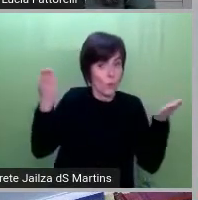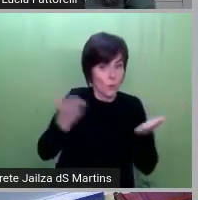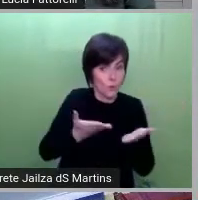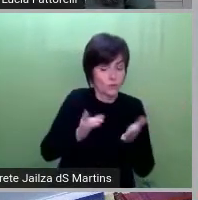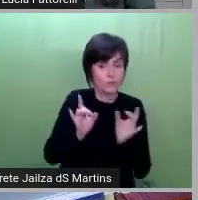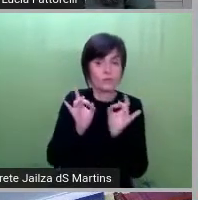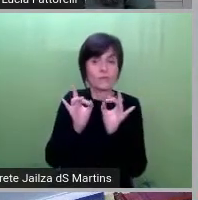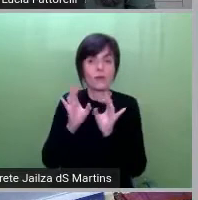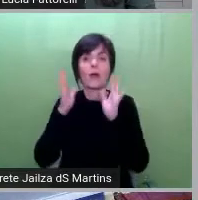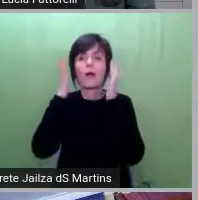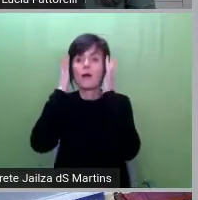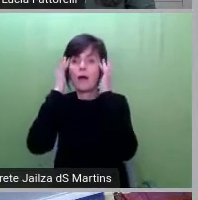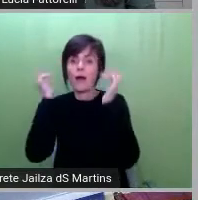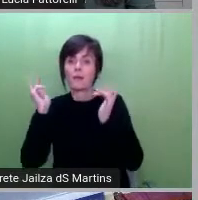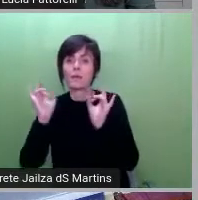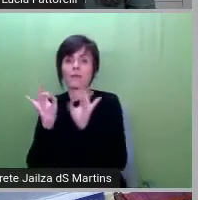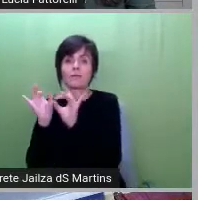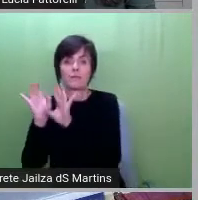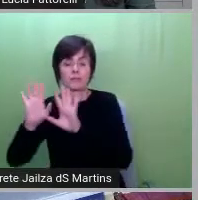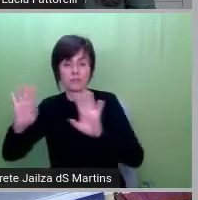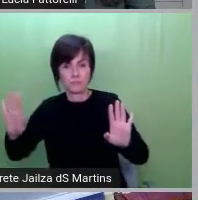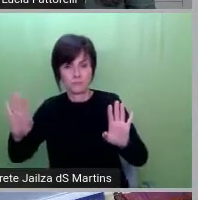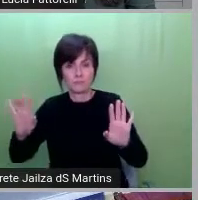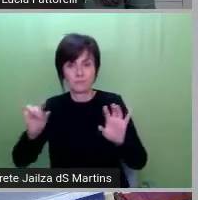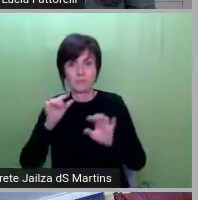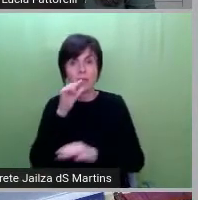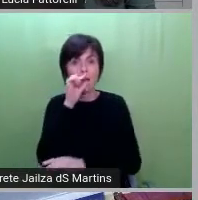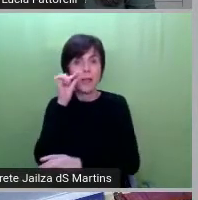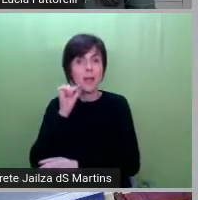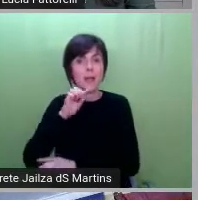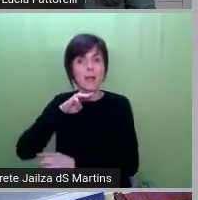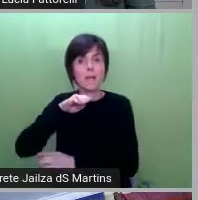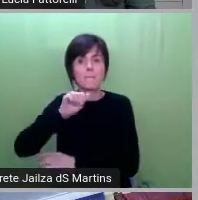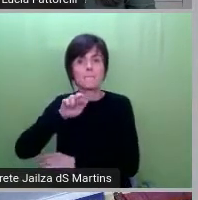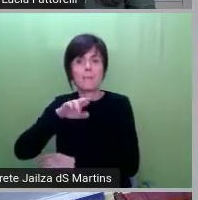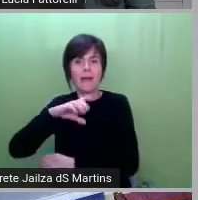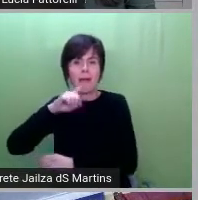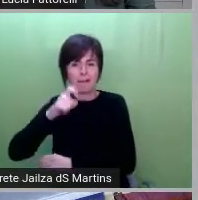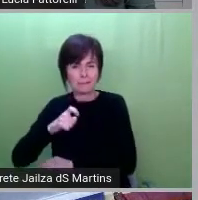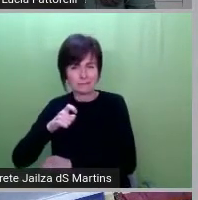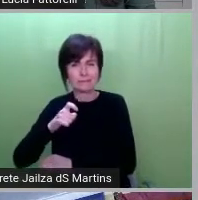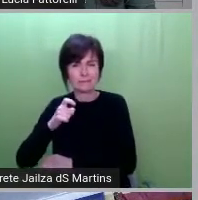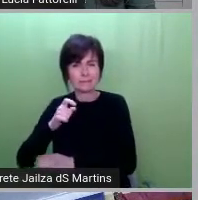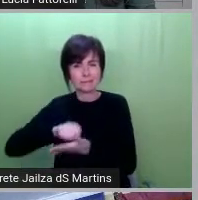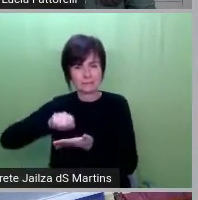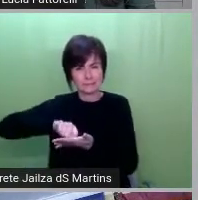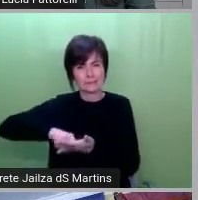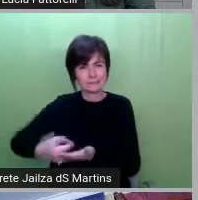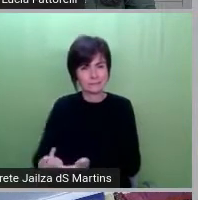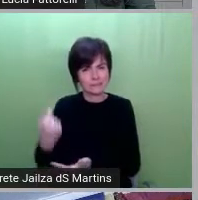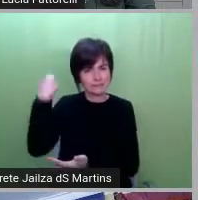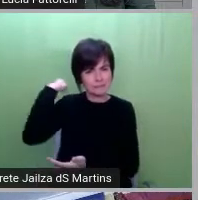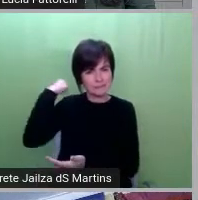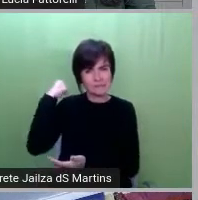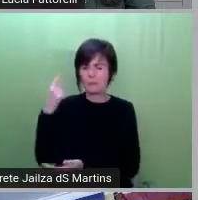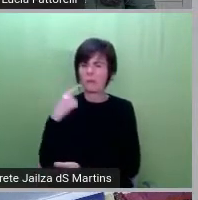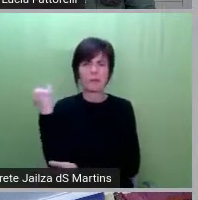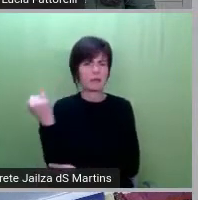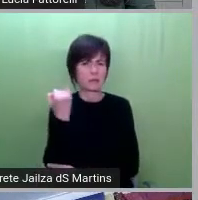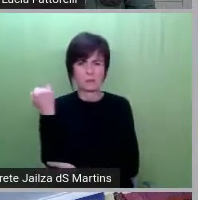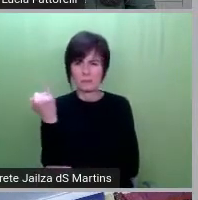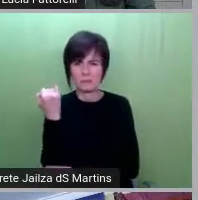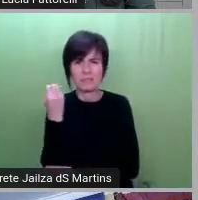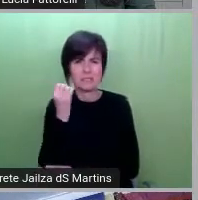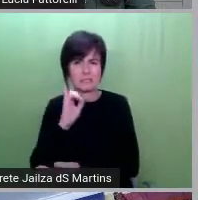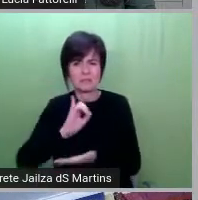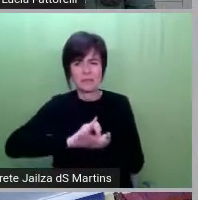Tá? O que o Marx tinha até escrito, né? Não importando se ele, o capital, dorme